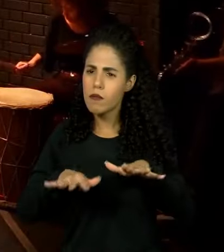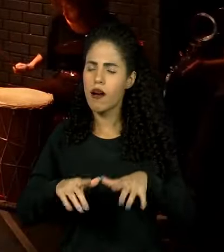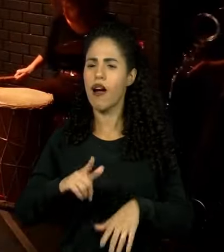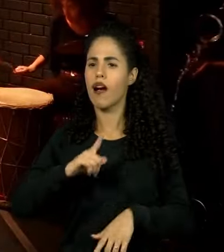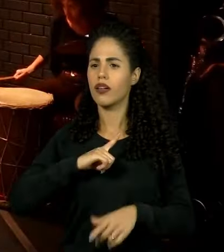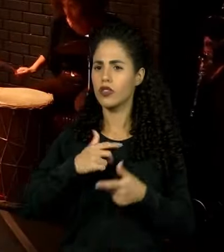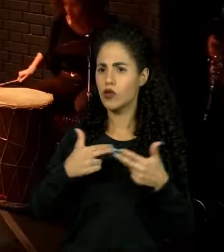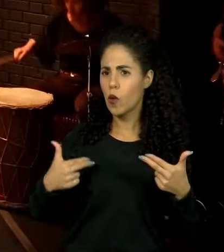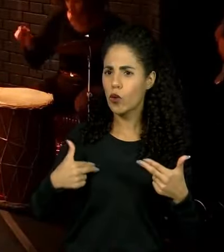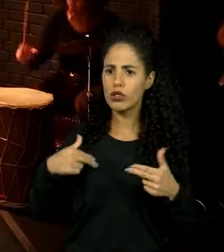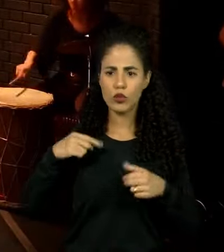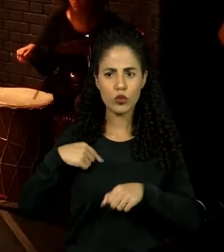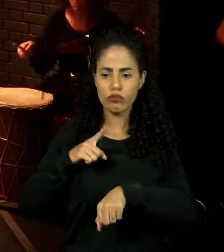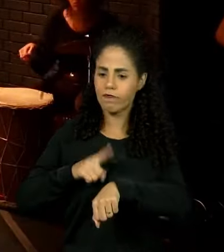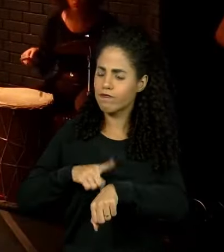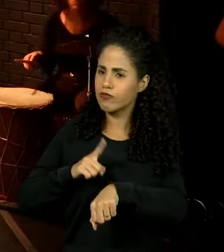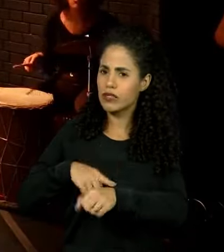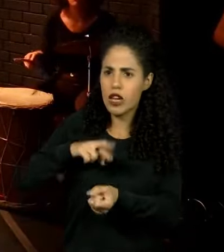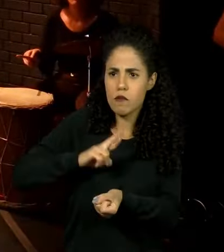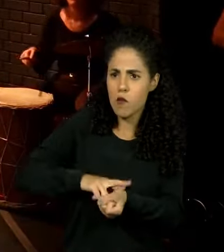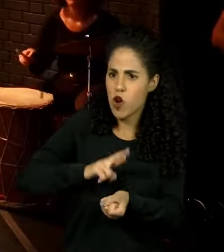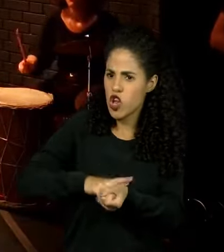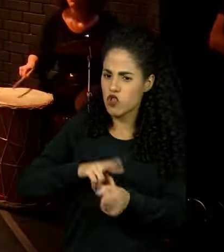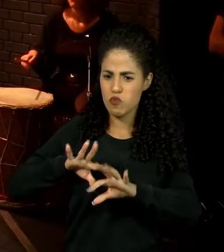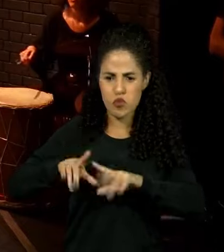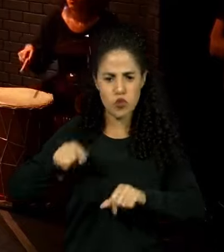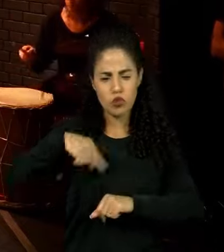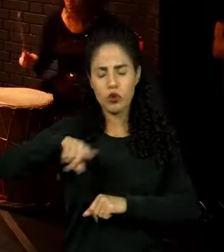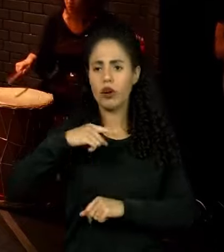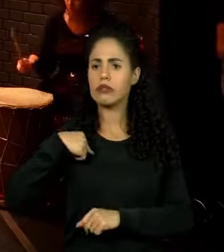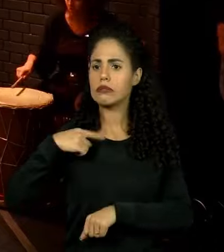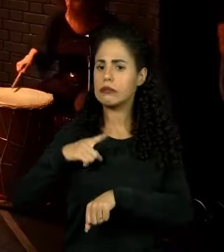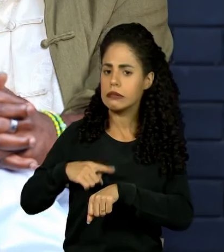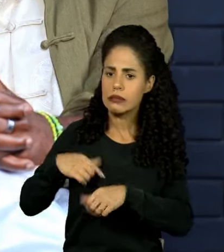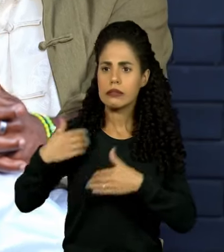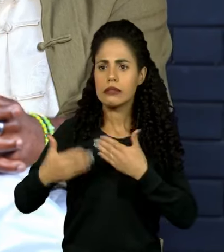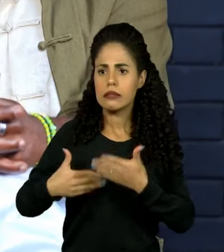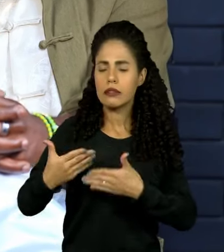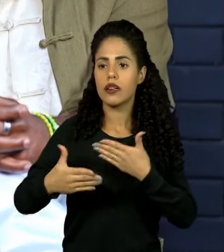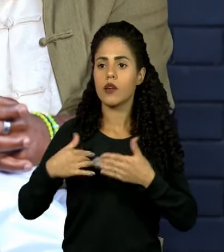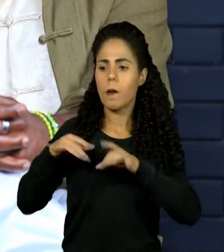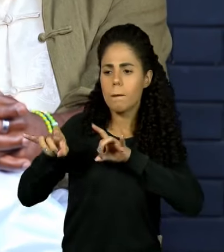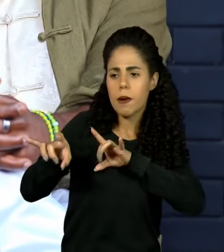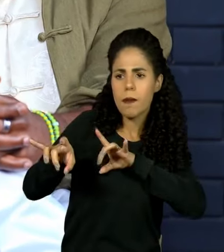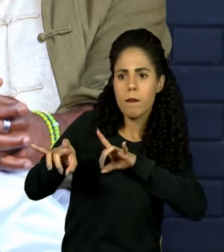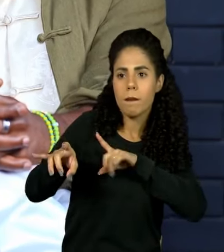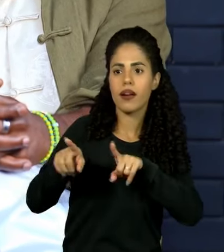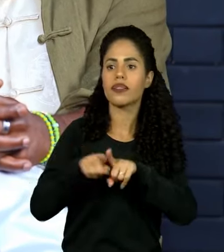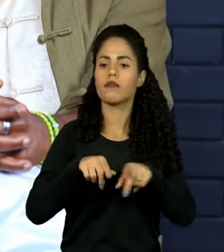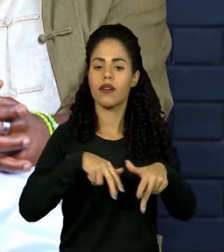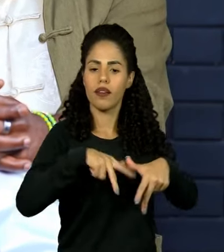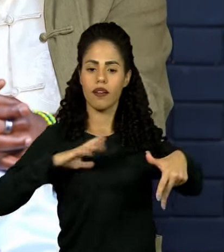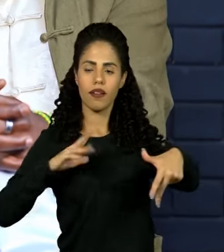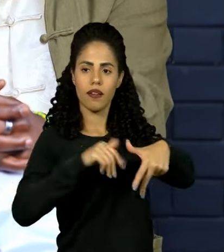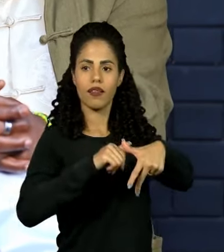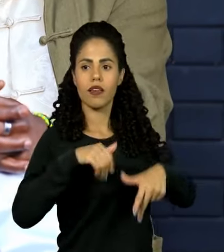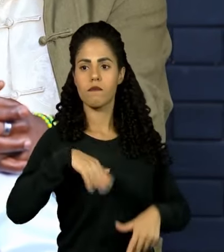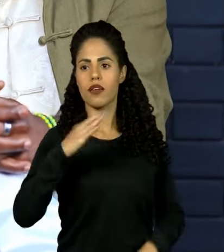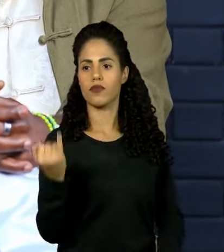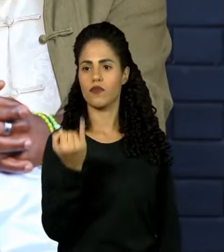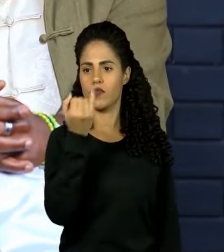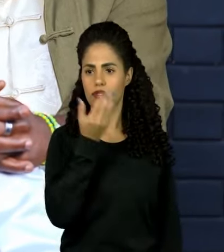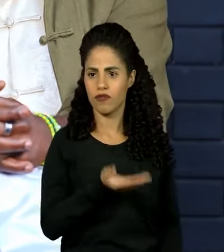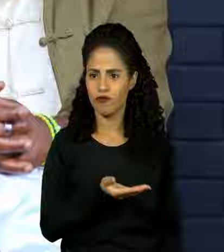enquanto métrica então a gente além de trazer esse lugar da técnica a gente traz o lugar ancestral que é um lugar